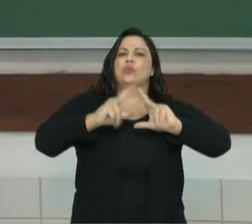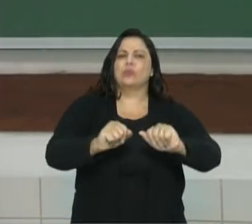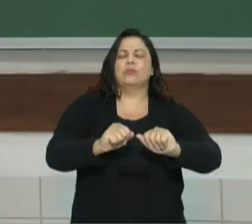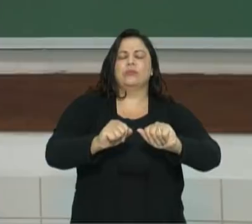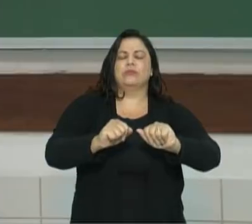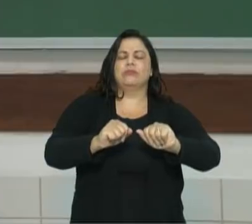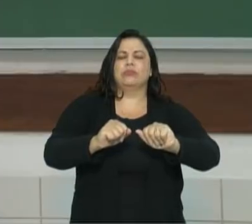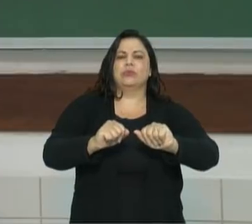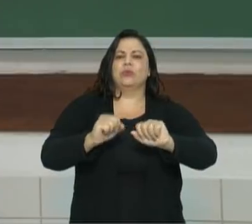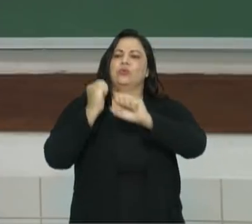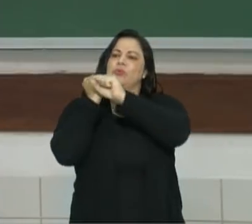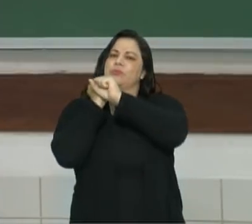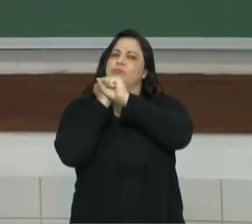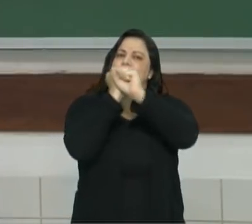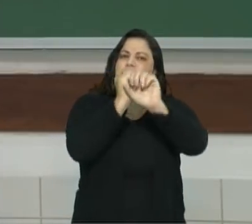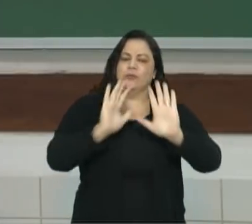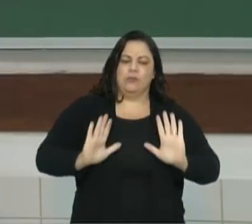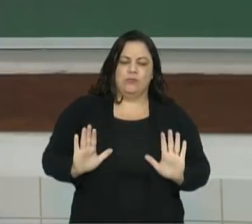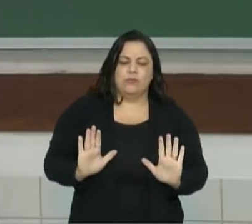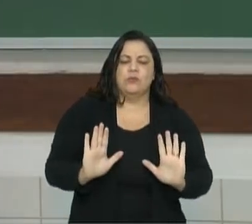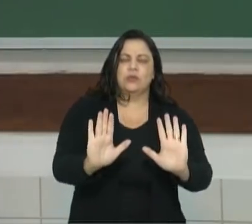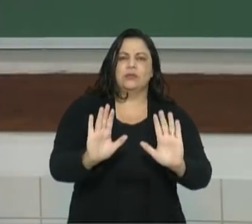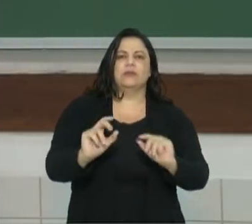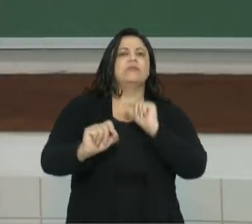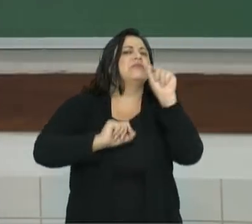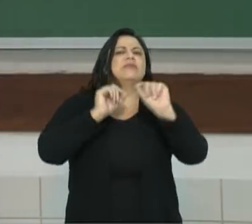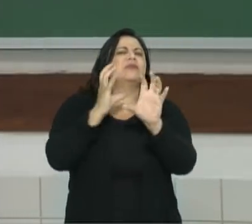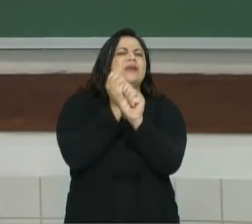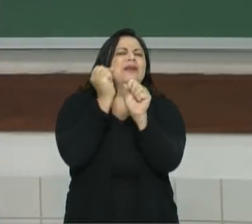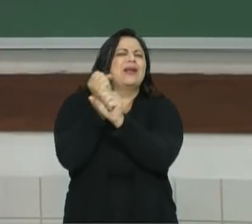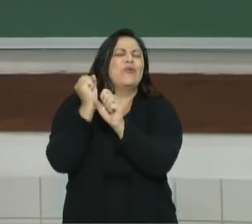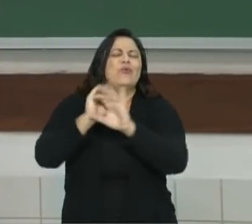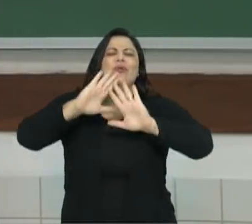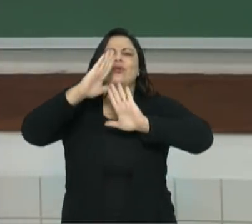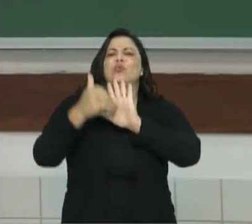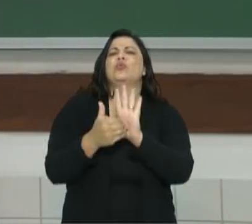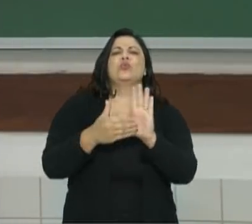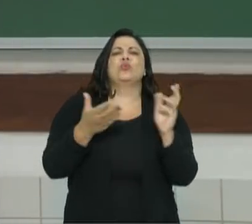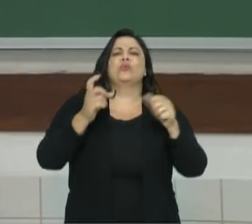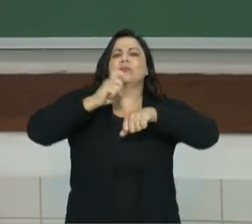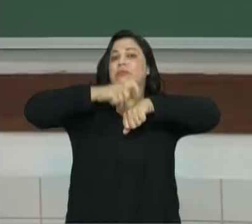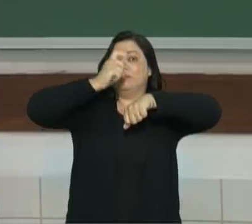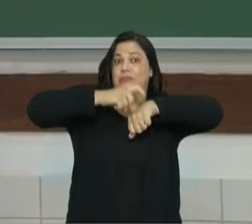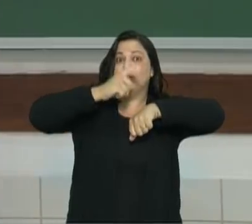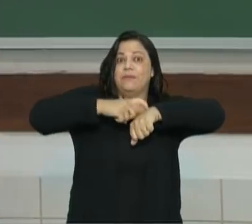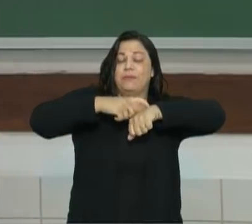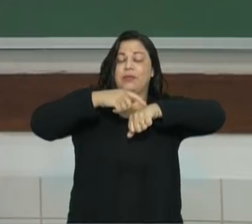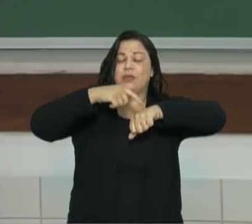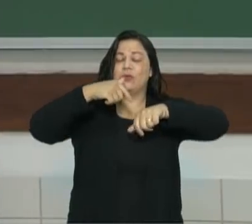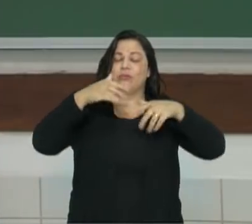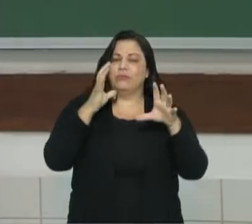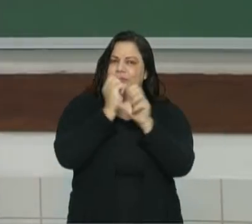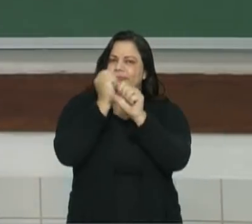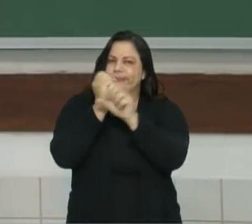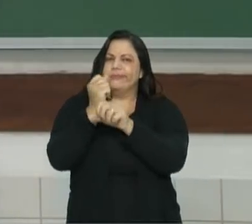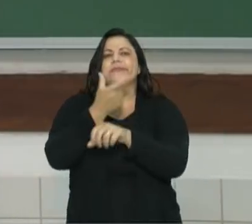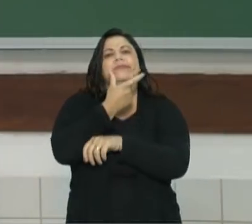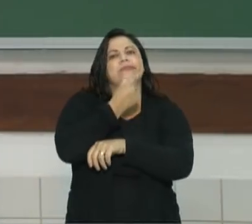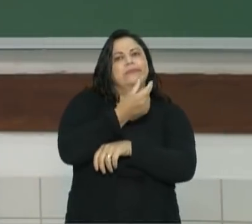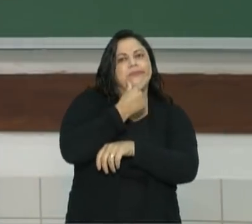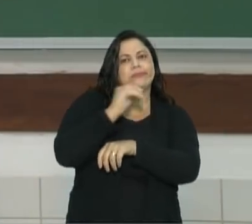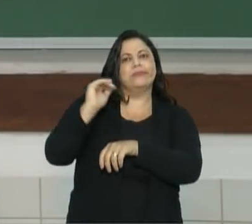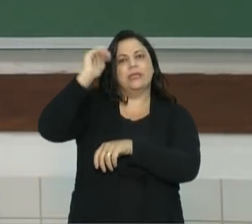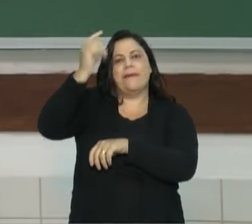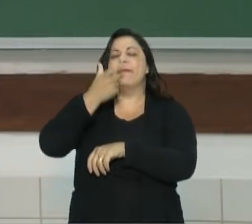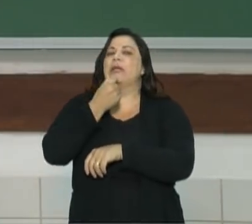sobre o veículo ali, sobre o trenó? Vou dar um tempinho para vocês. Calcule o trabalho realizado tanto pelo homem como pelo menino e daqui a pouco a